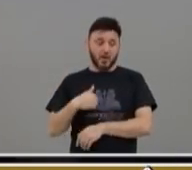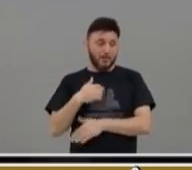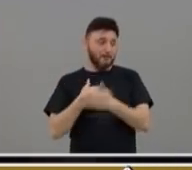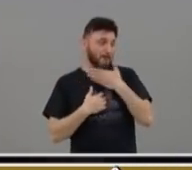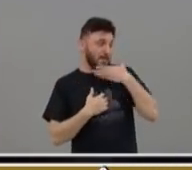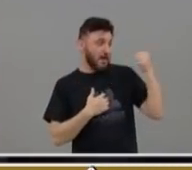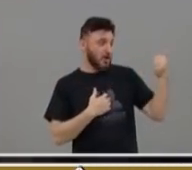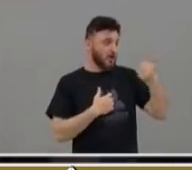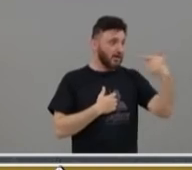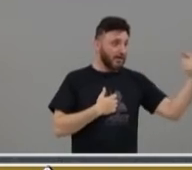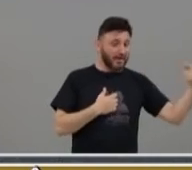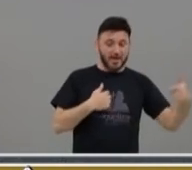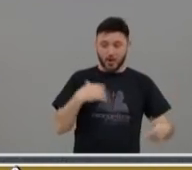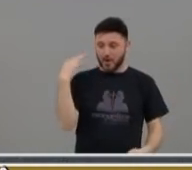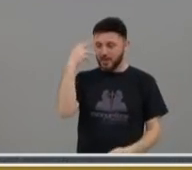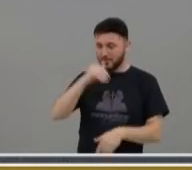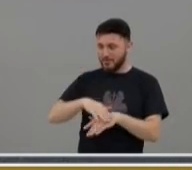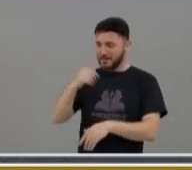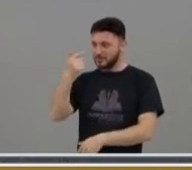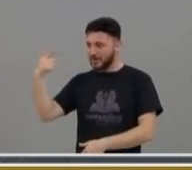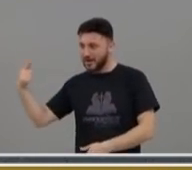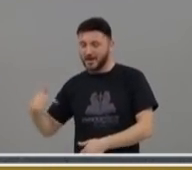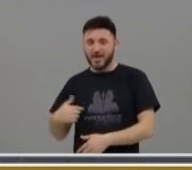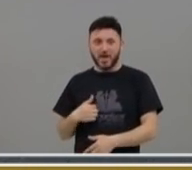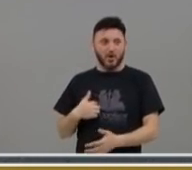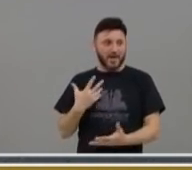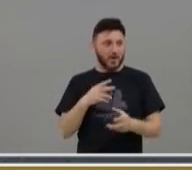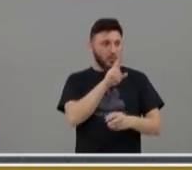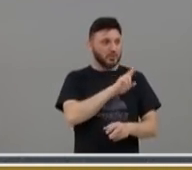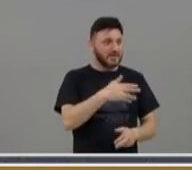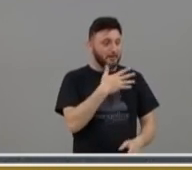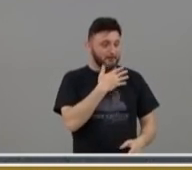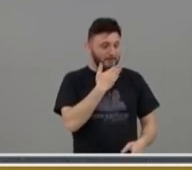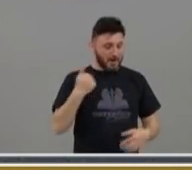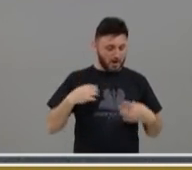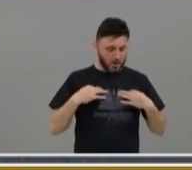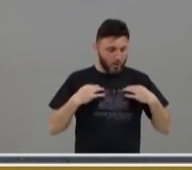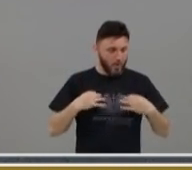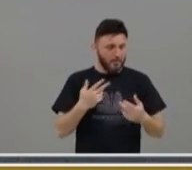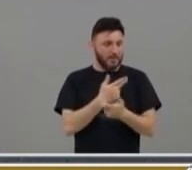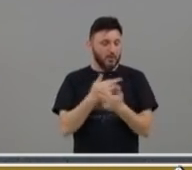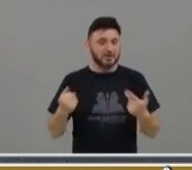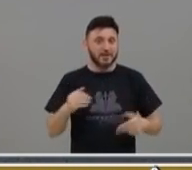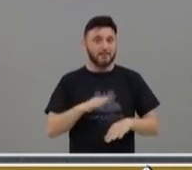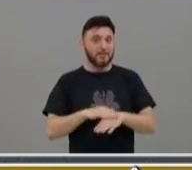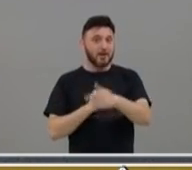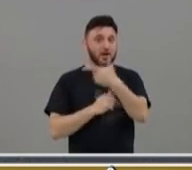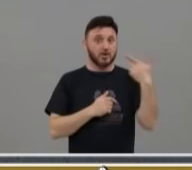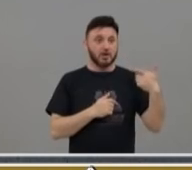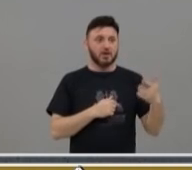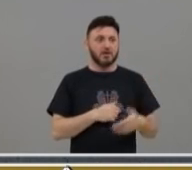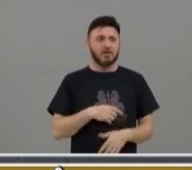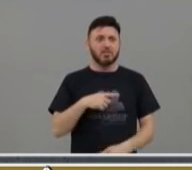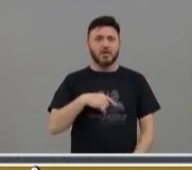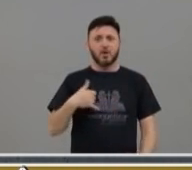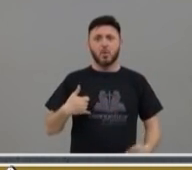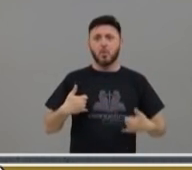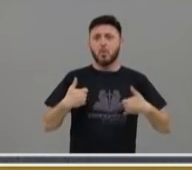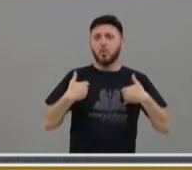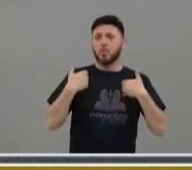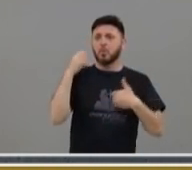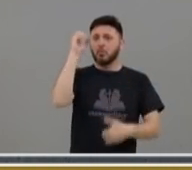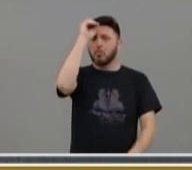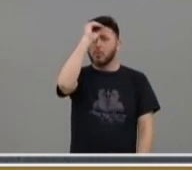ser mais lindo do que o outro, de querer usar as melhores coisas. E aí a gente vai tendo uns orgulhos bobos na nossa vida. Vai